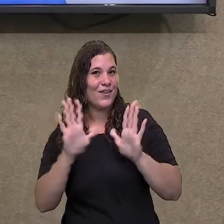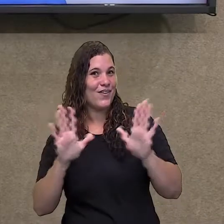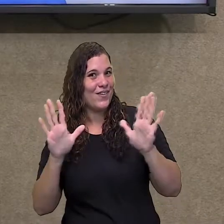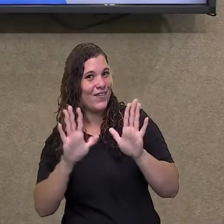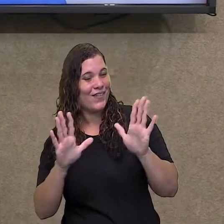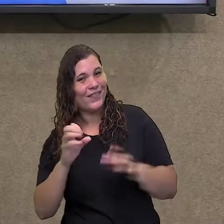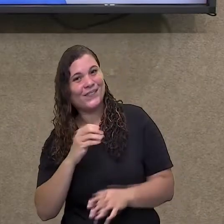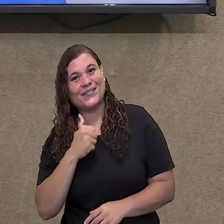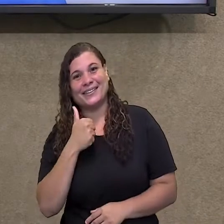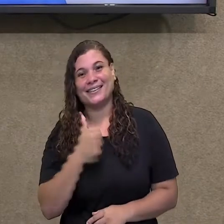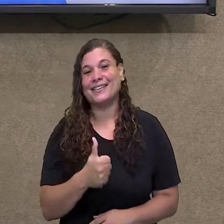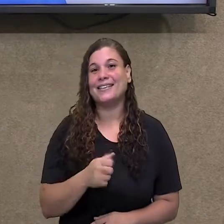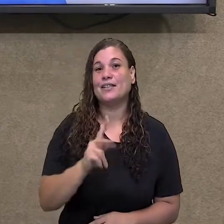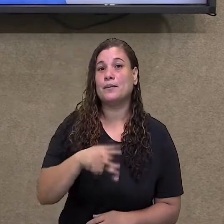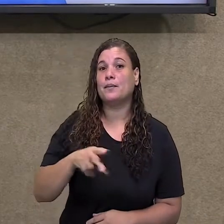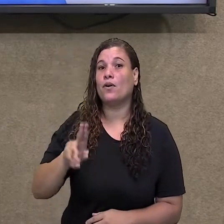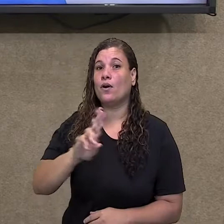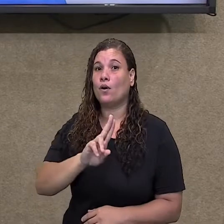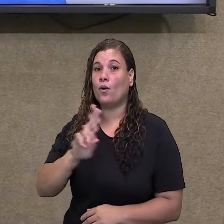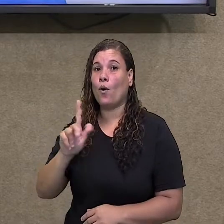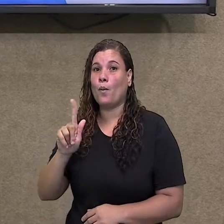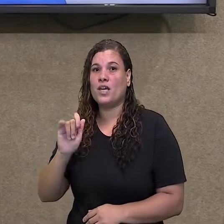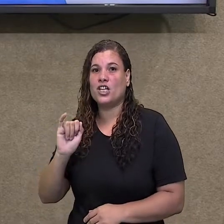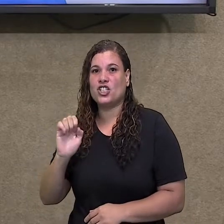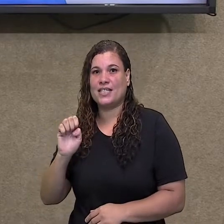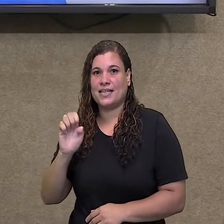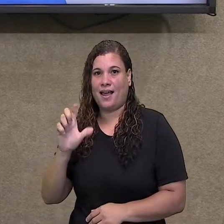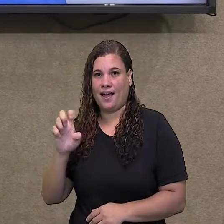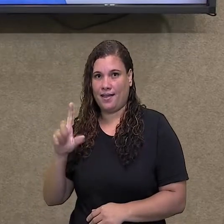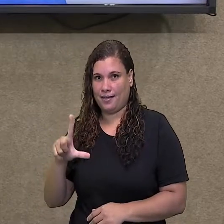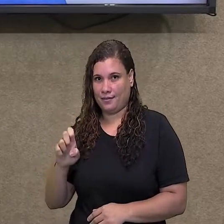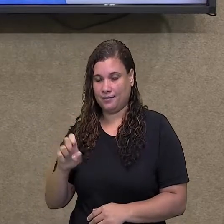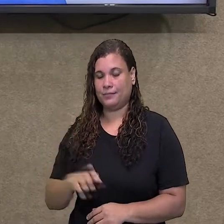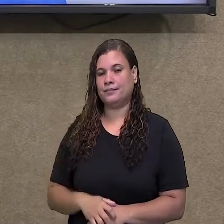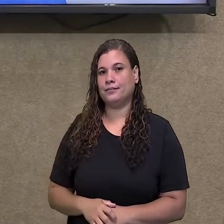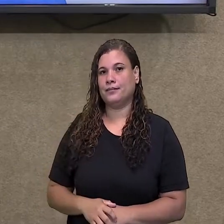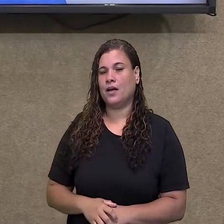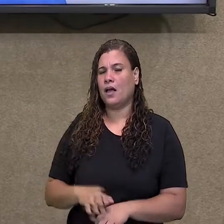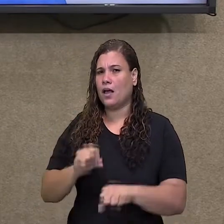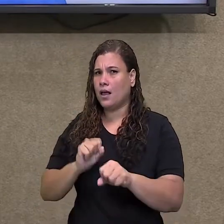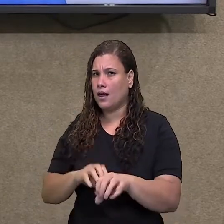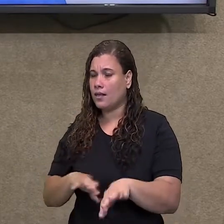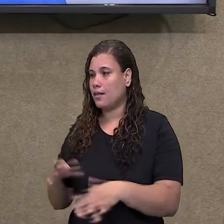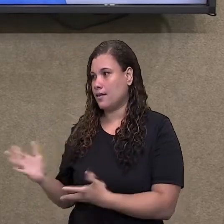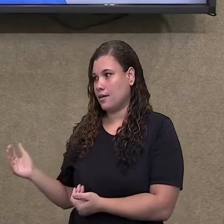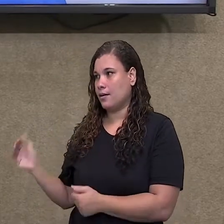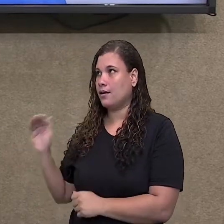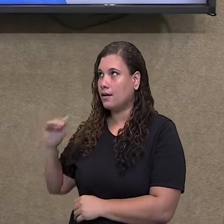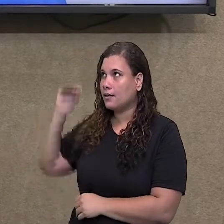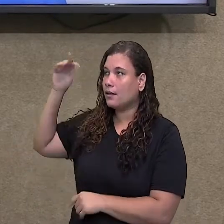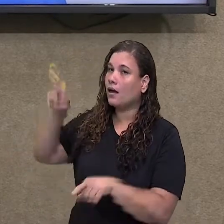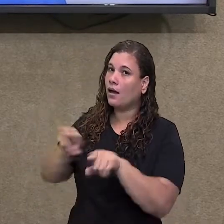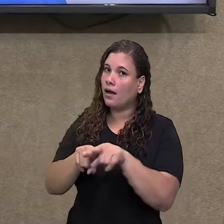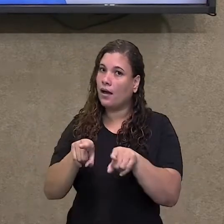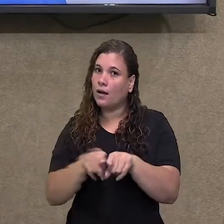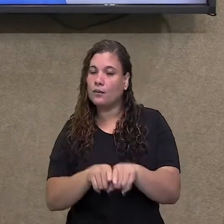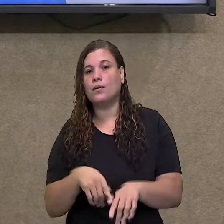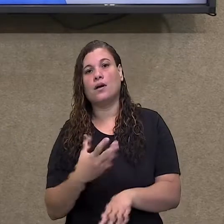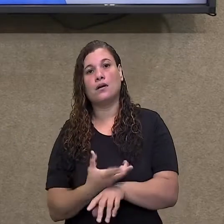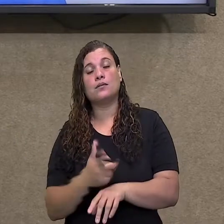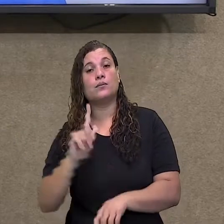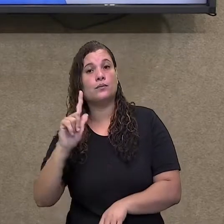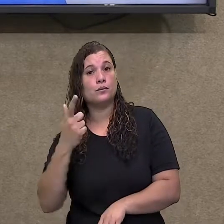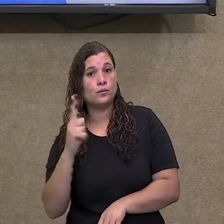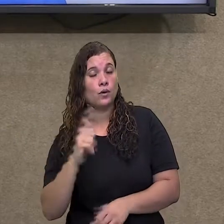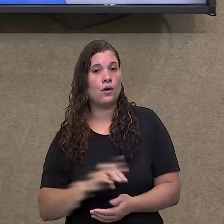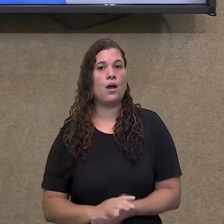Oi, estudantes, tudo bem com vocês? Sou a professora Gisele, da EJA, componente curricular Geografia, e a